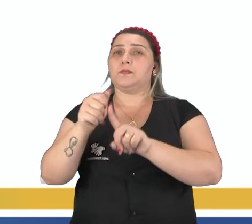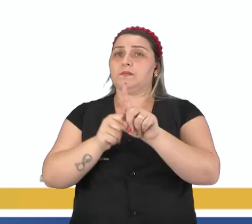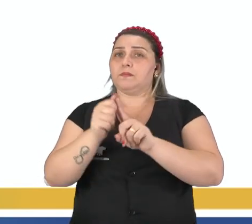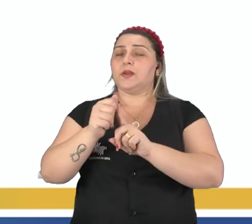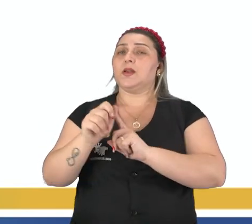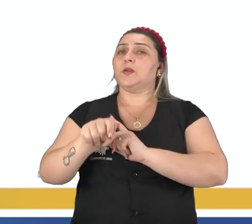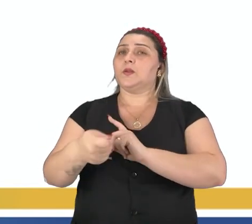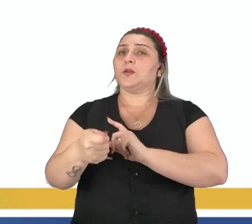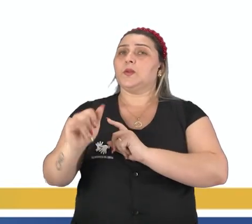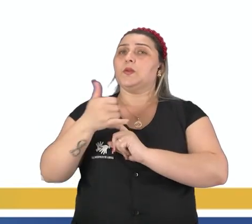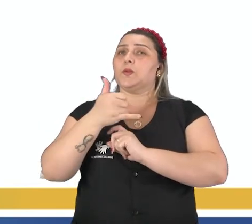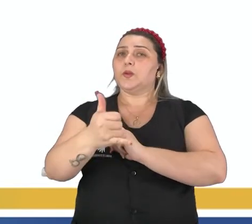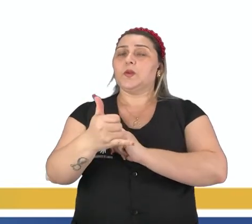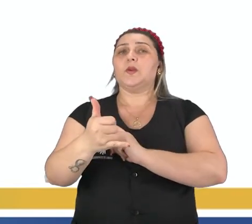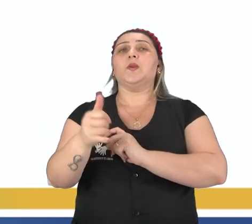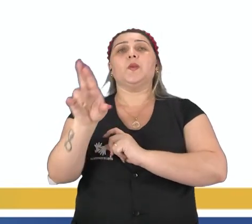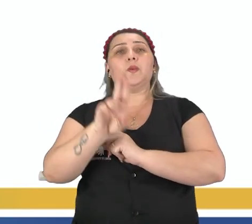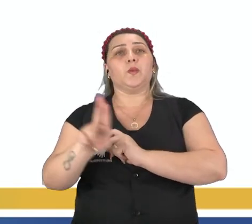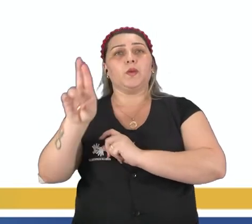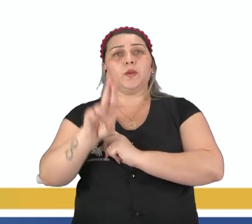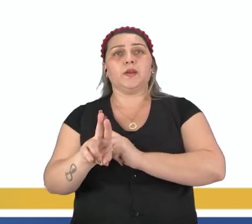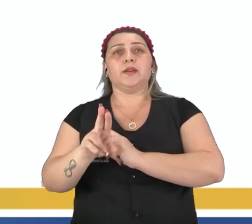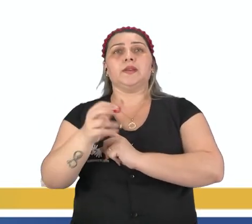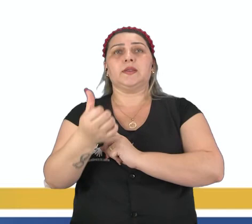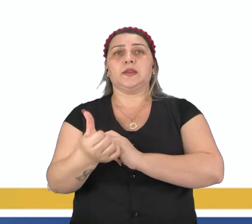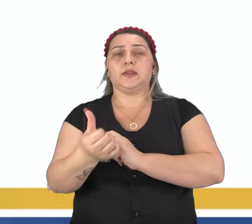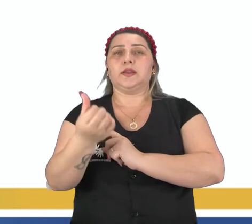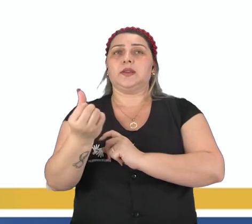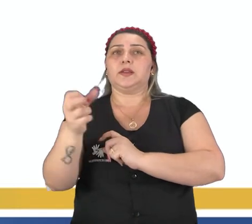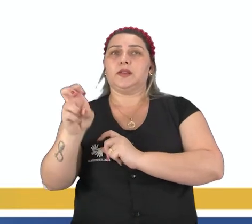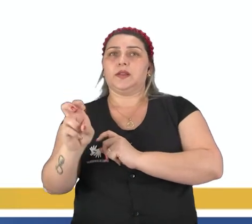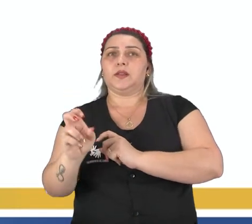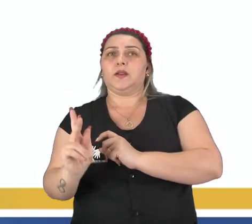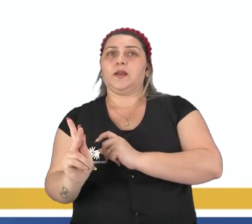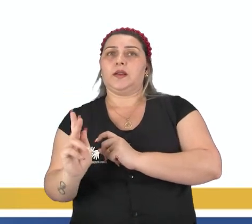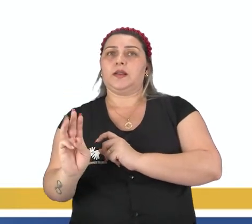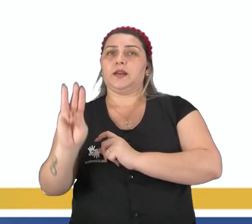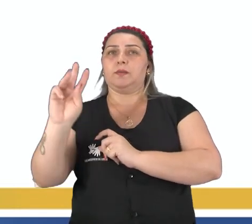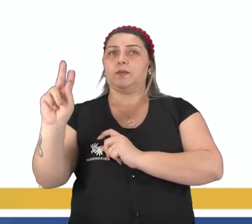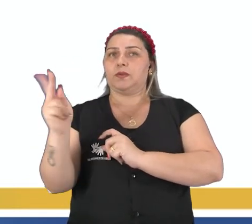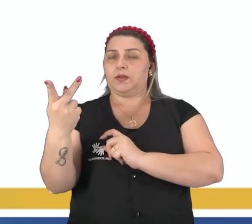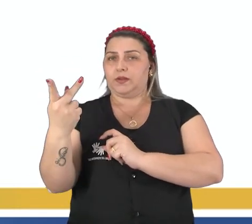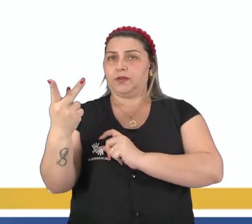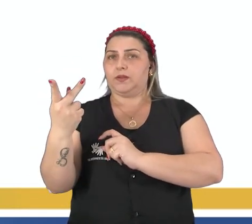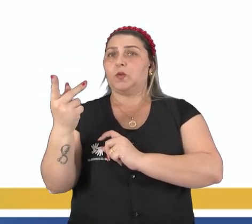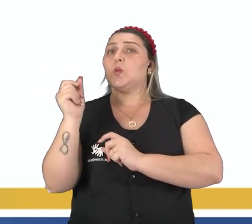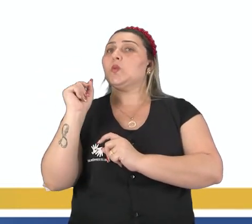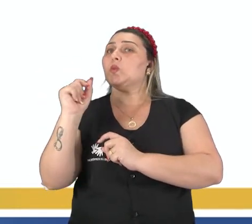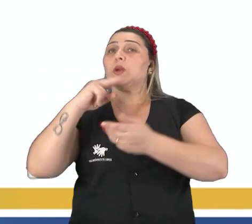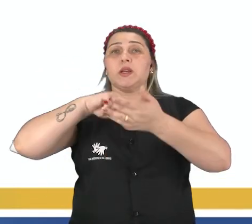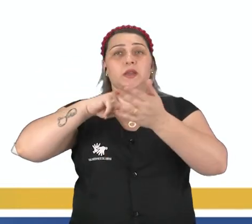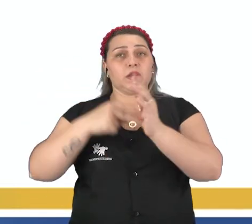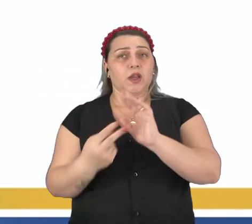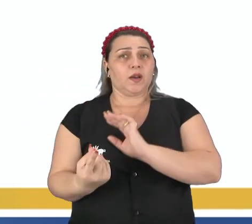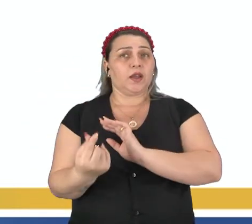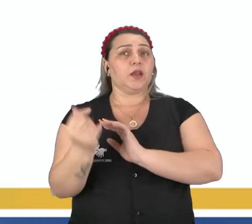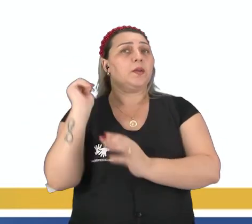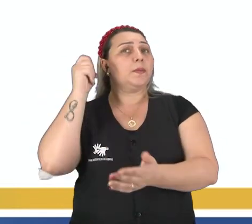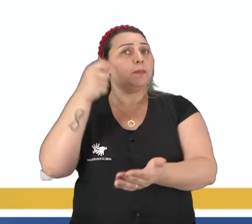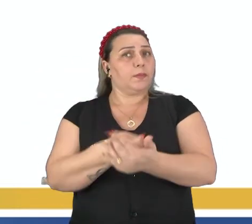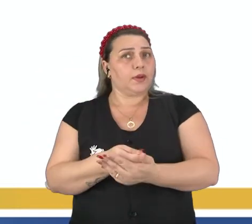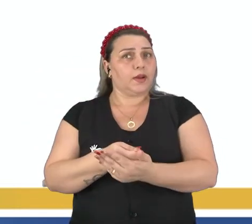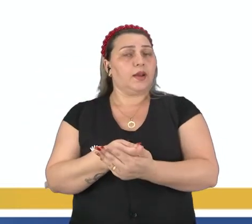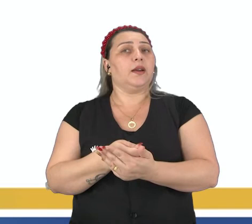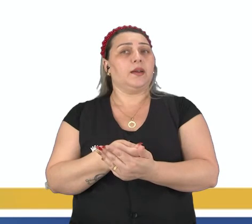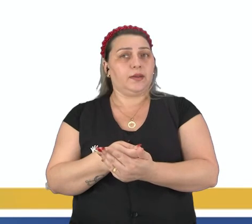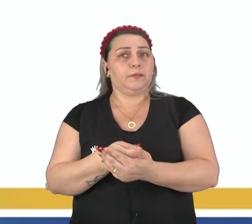mês, esse chuveiro consumiu em quilowatt-horas 165. Ele consumiu 165 kWh. Tá? Paro